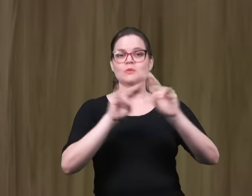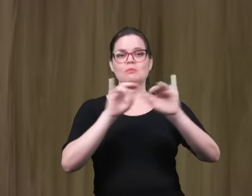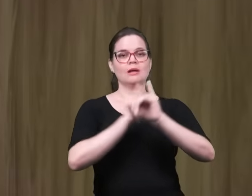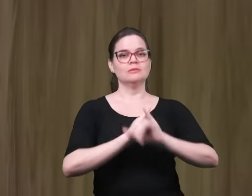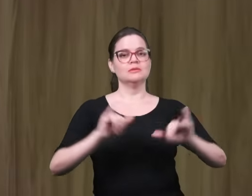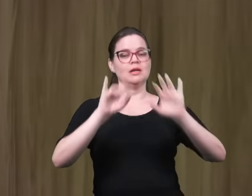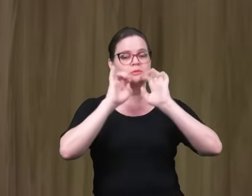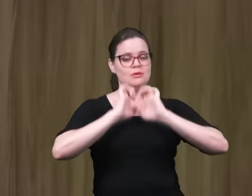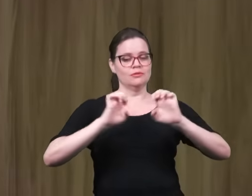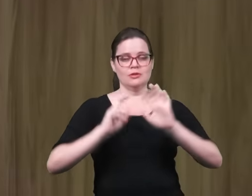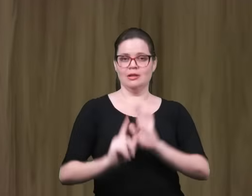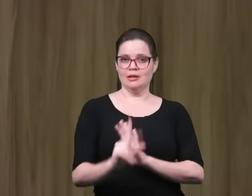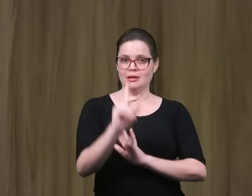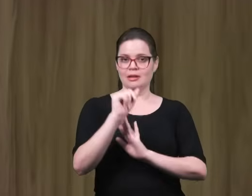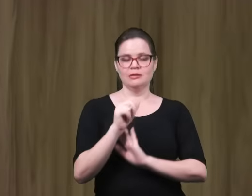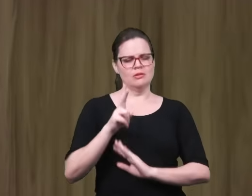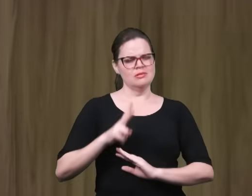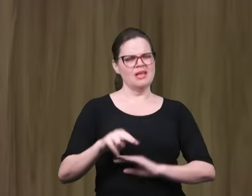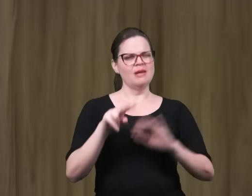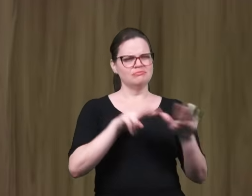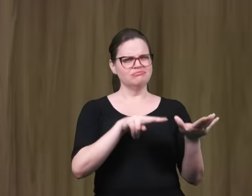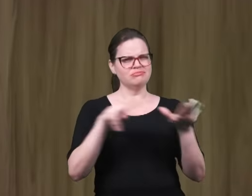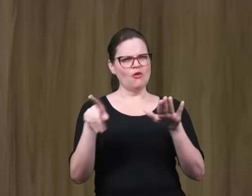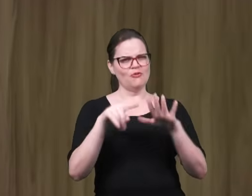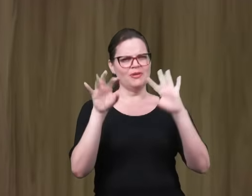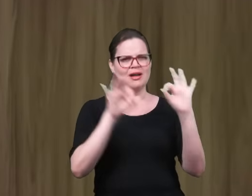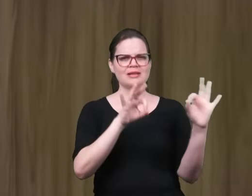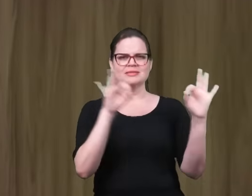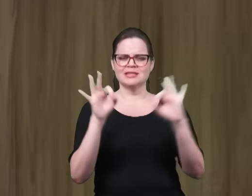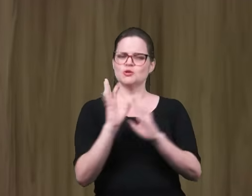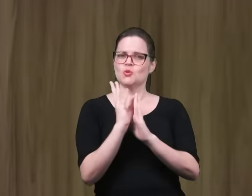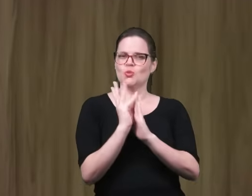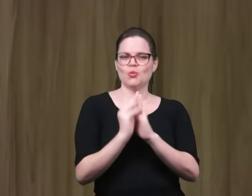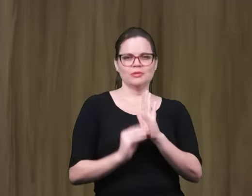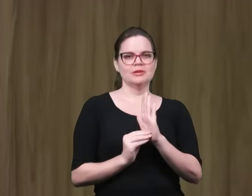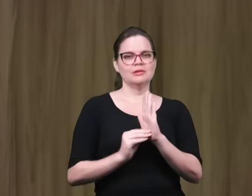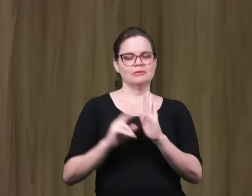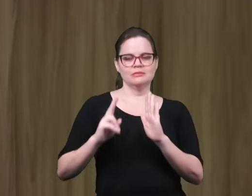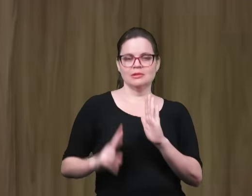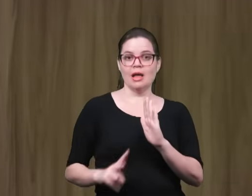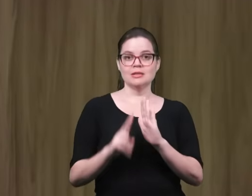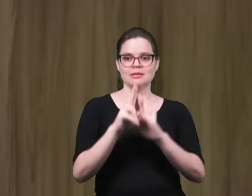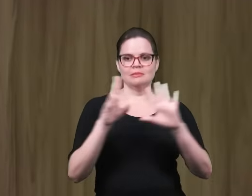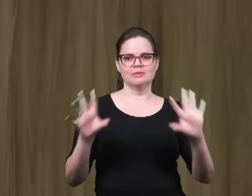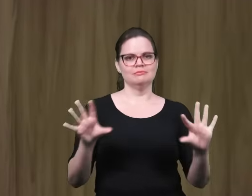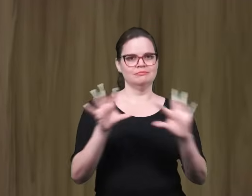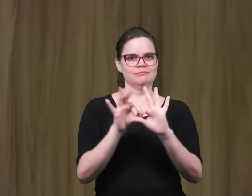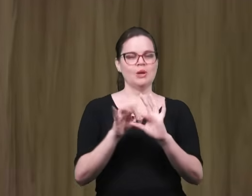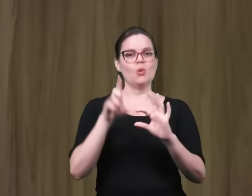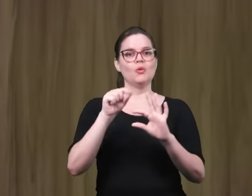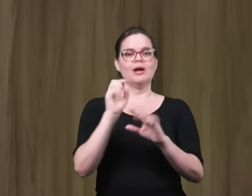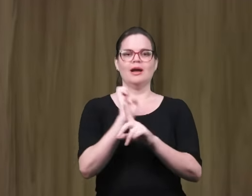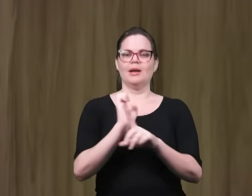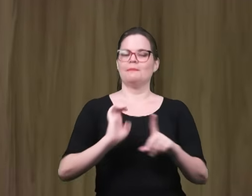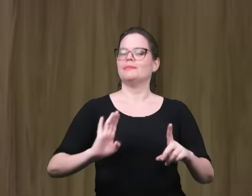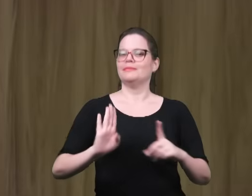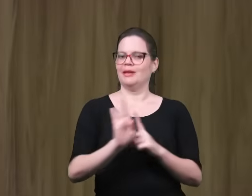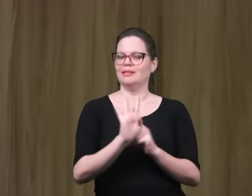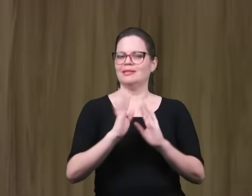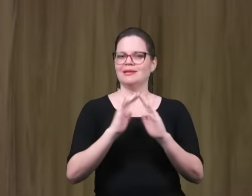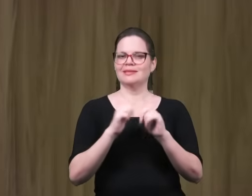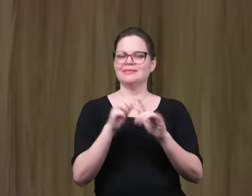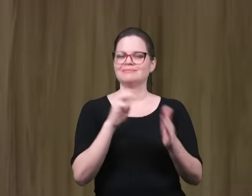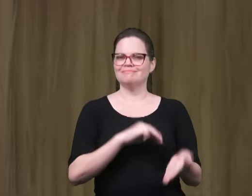Evangelho Eterno. Toda semana você acompanha esse conteúdo que está vinculado à Escola Bíblica Dominical da Igreja